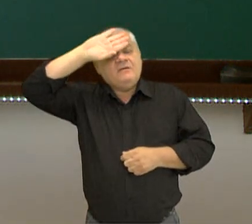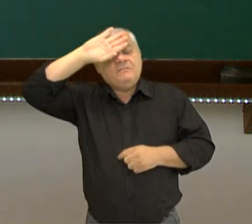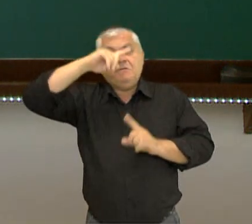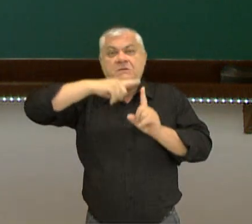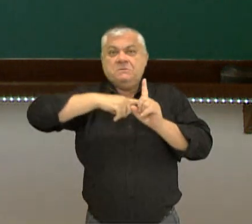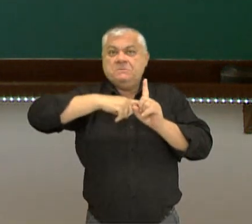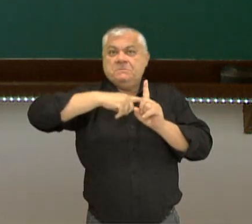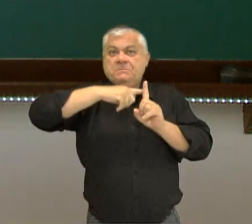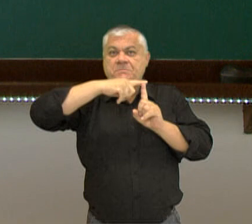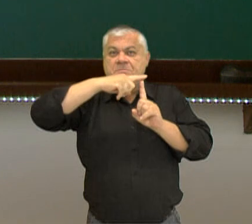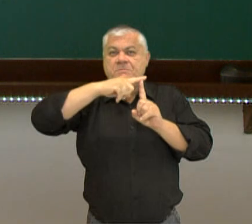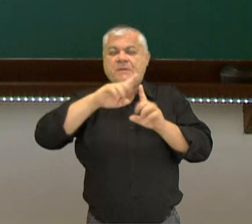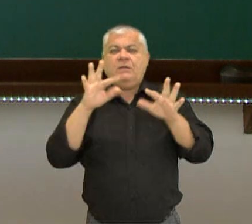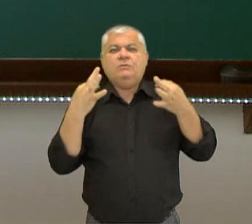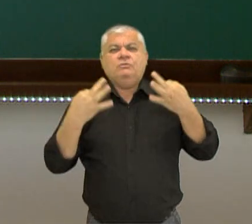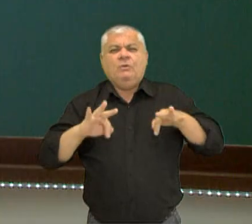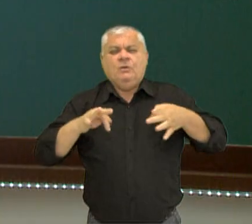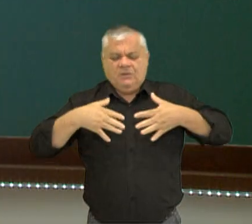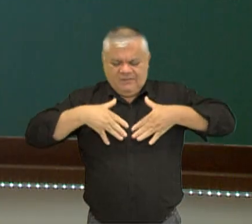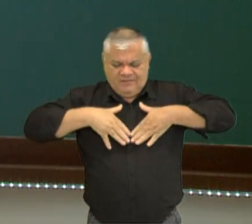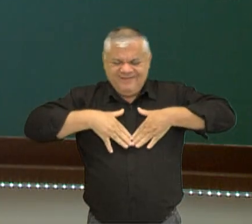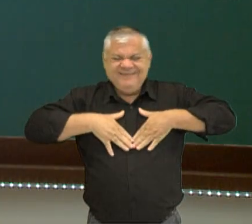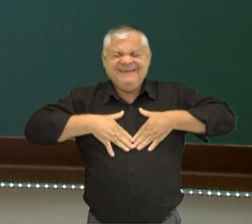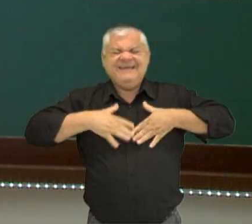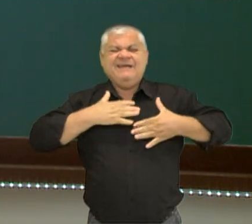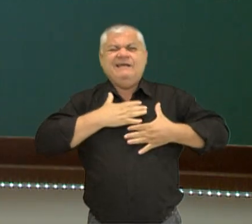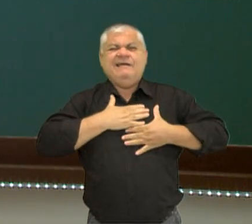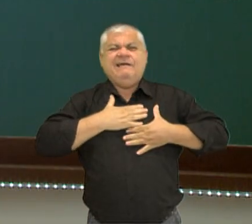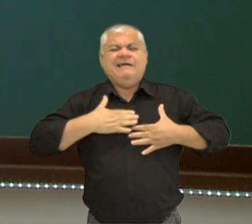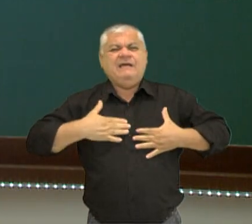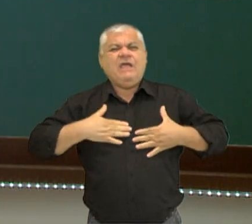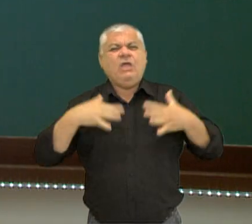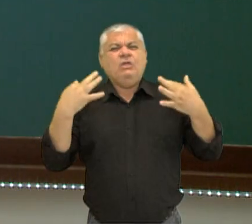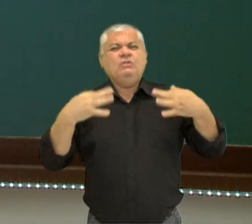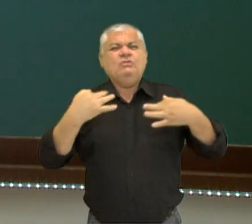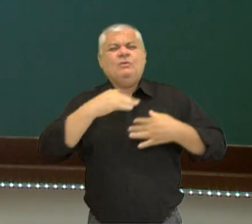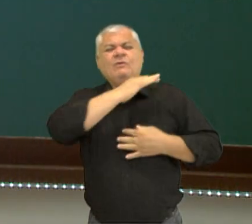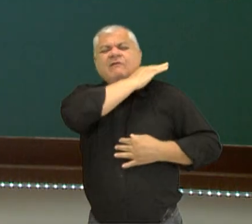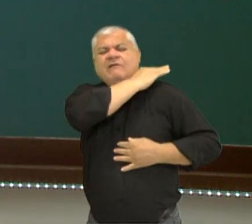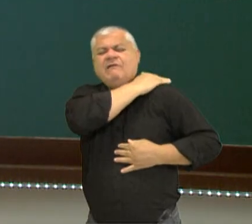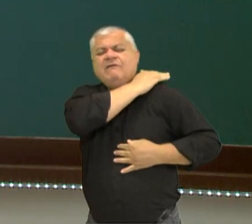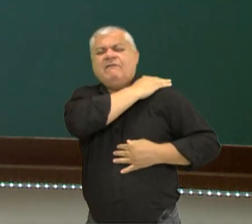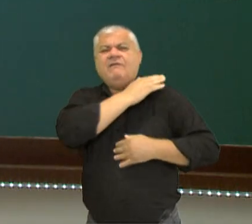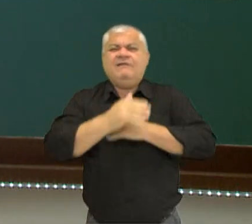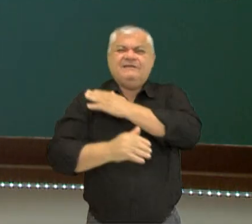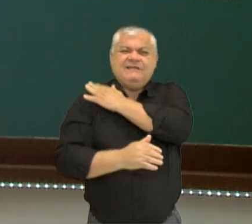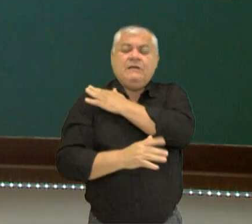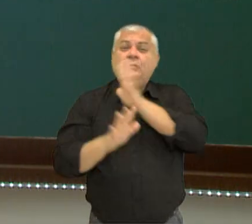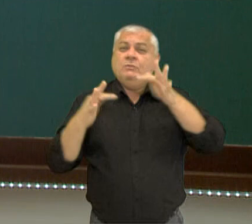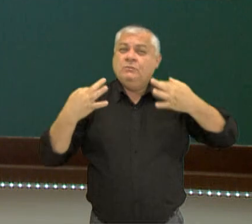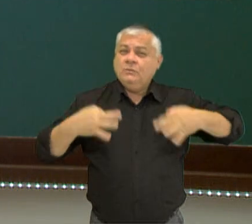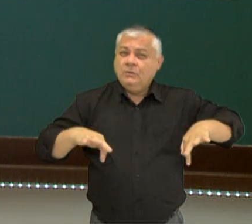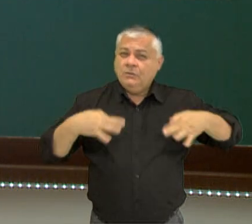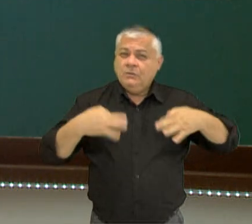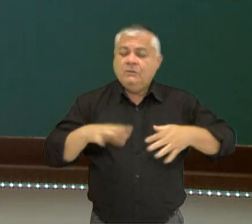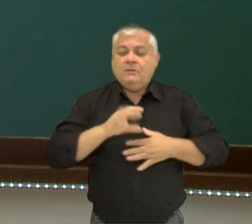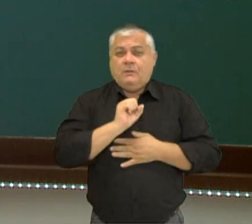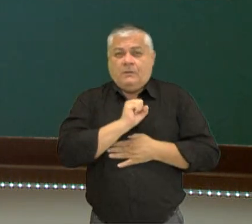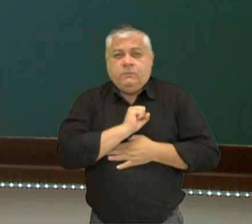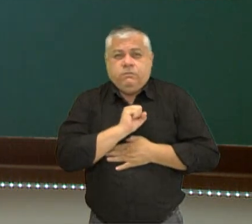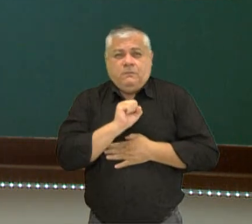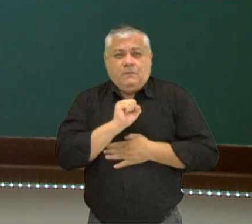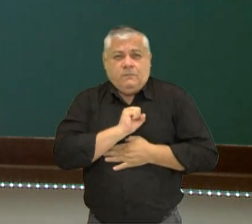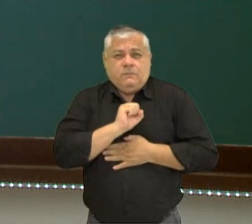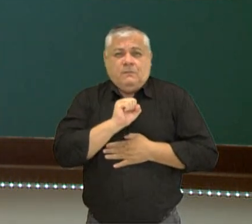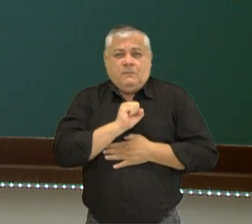alta, dor, bastante dor na região do tórax, inclusive na parte de trás das costas, tosse com